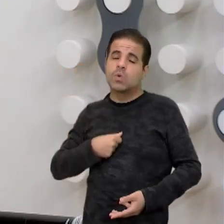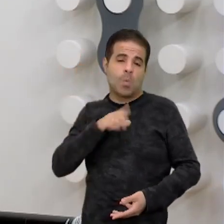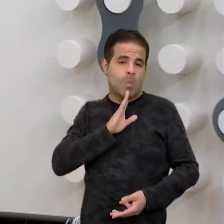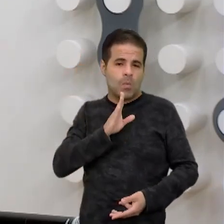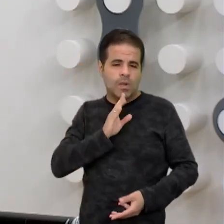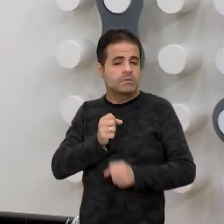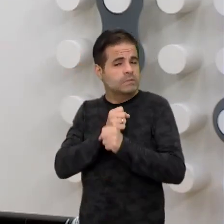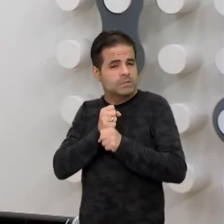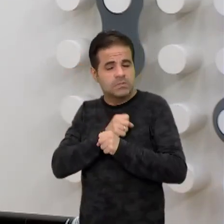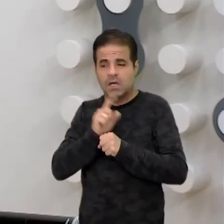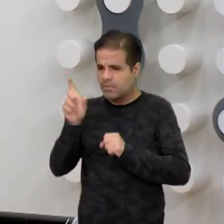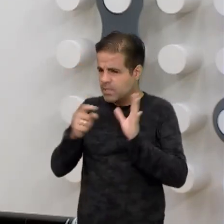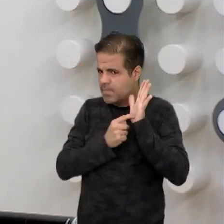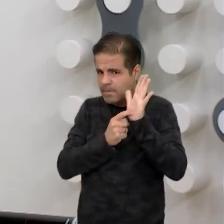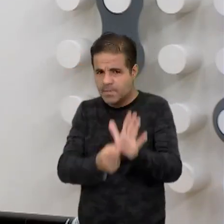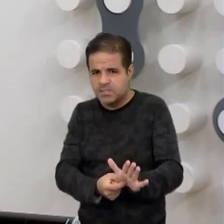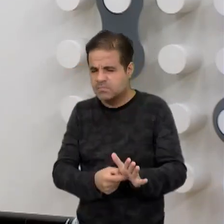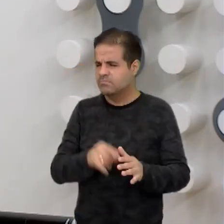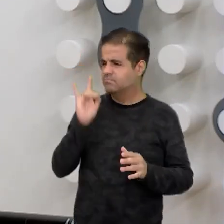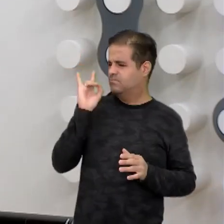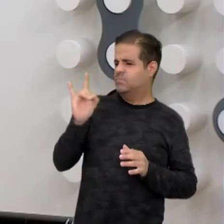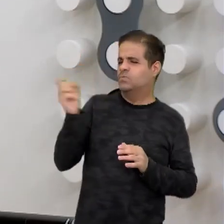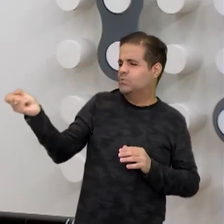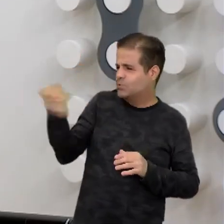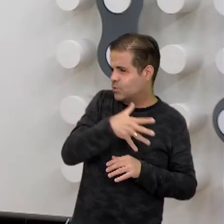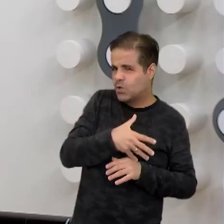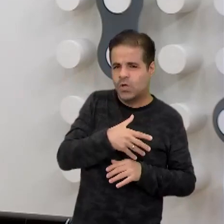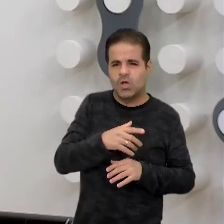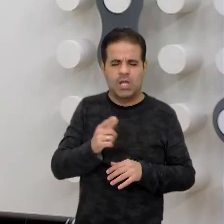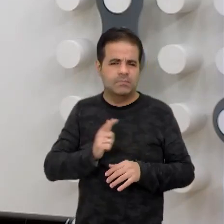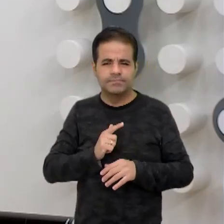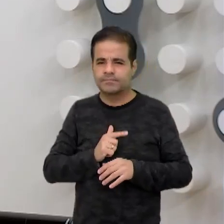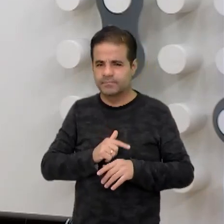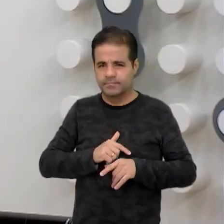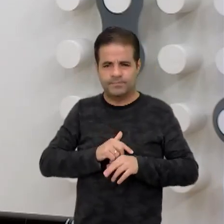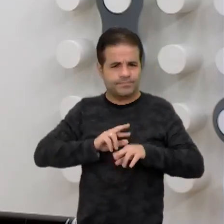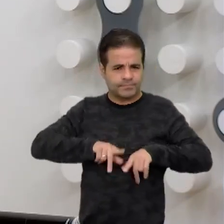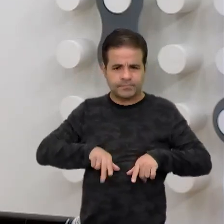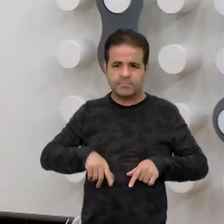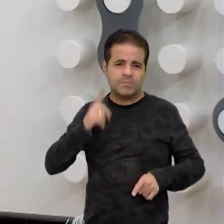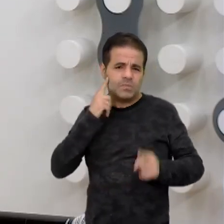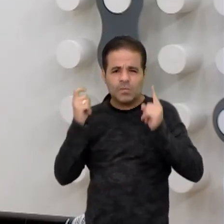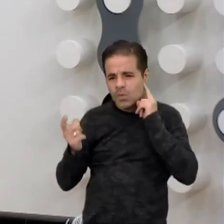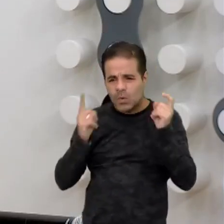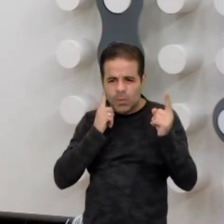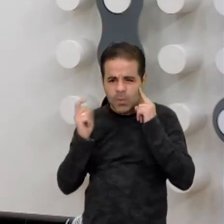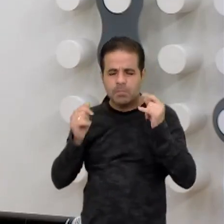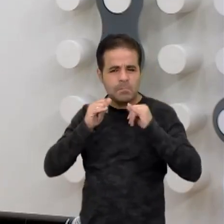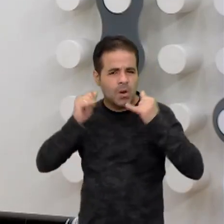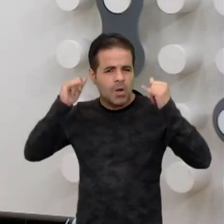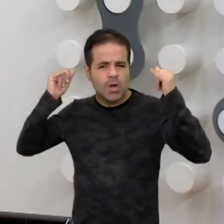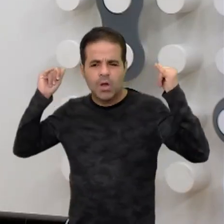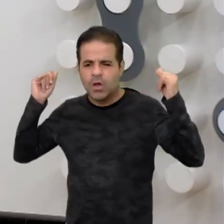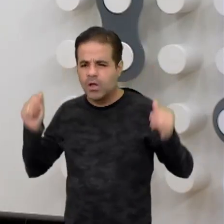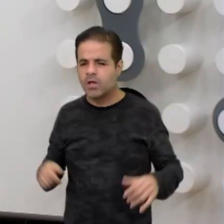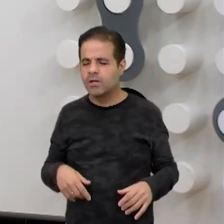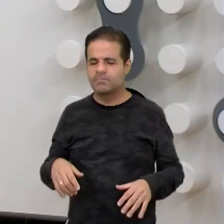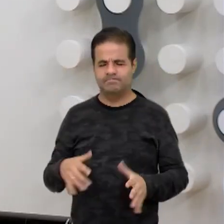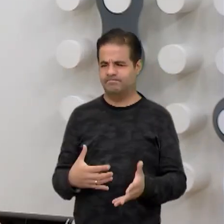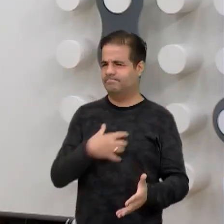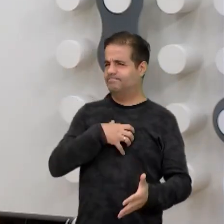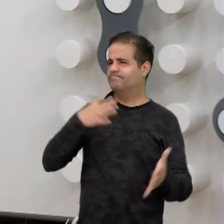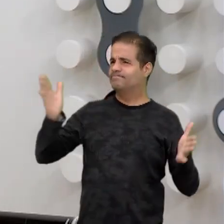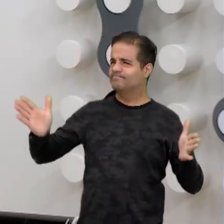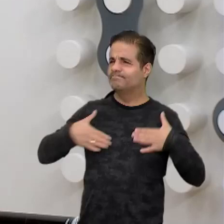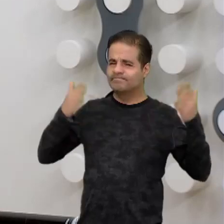conheço. Daí vocês me apresentam um rock novo que tem muitos sons eletrônicos e tudo mais. Isso eu já